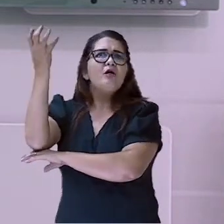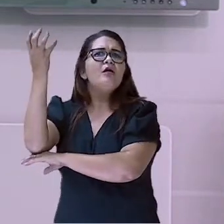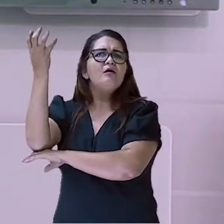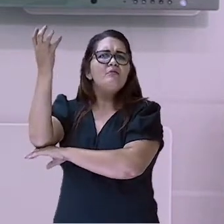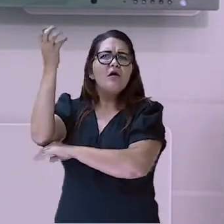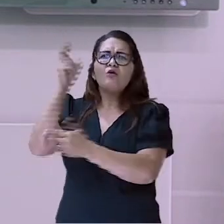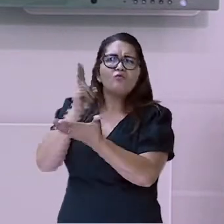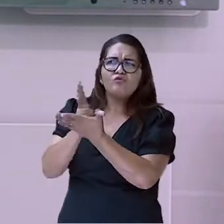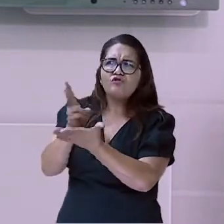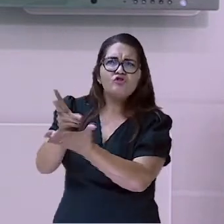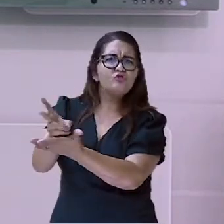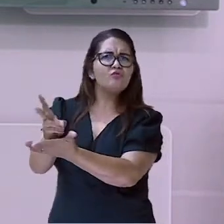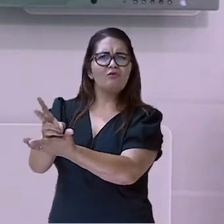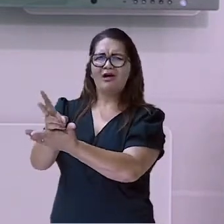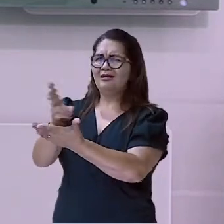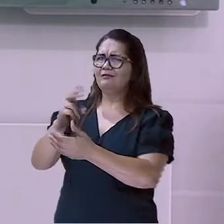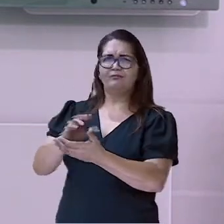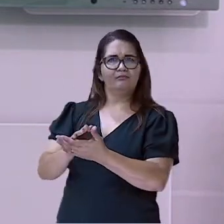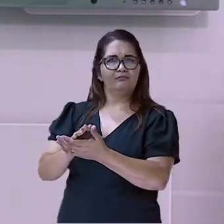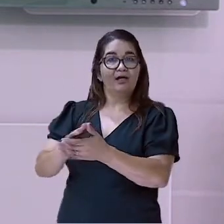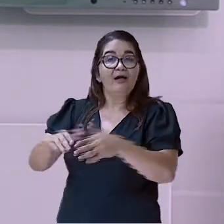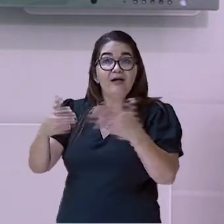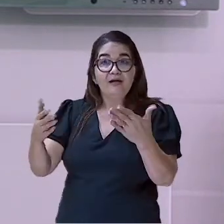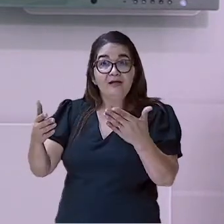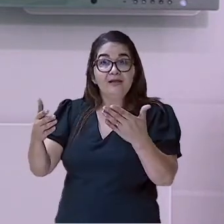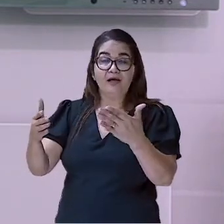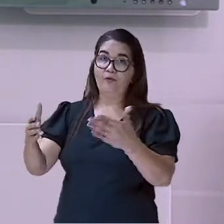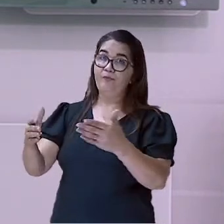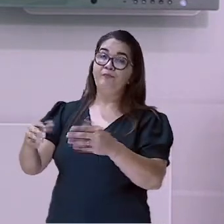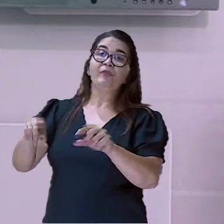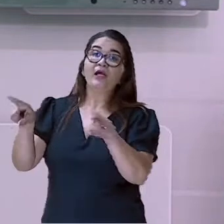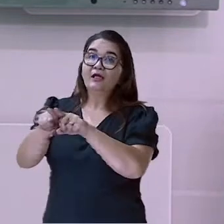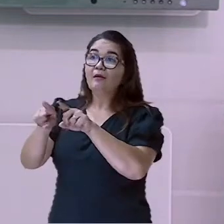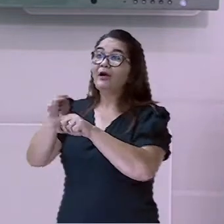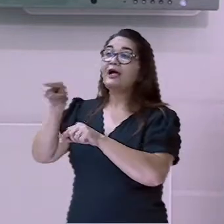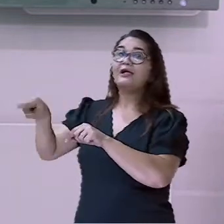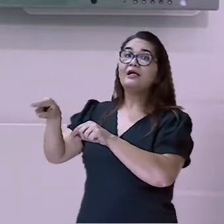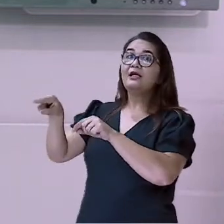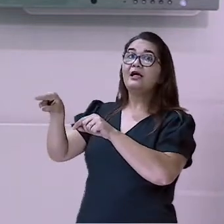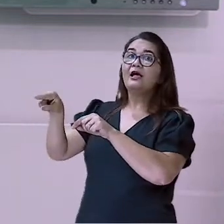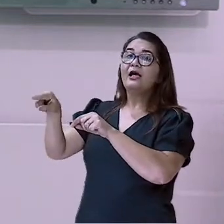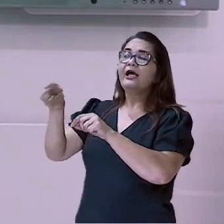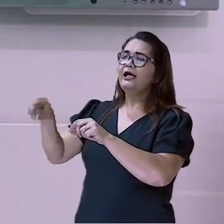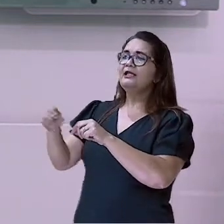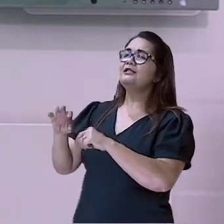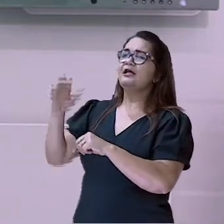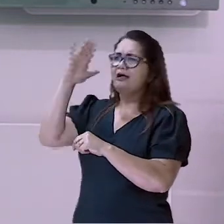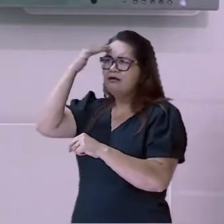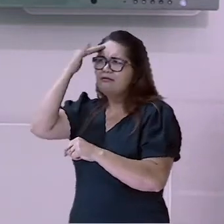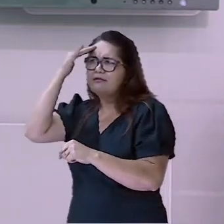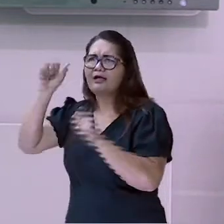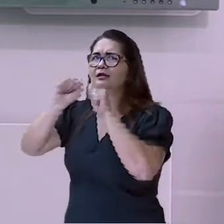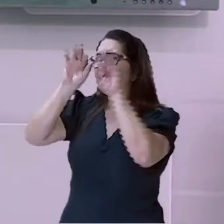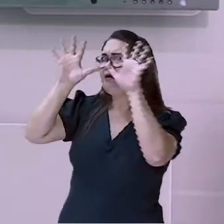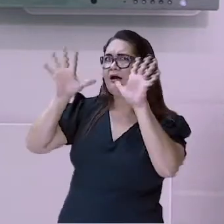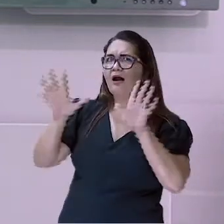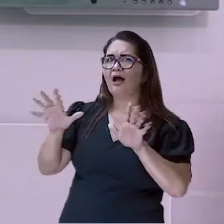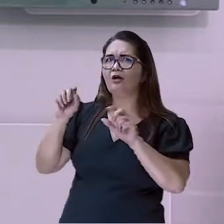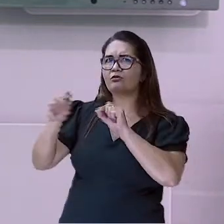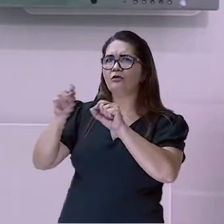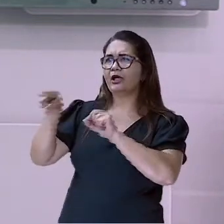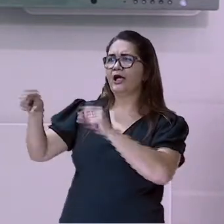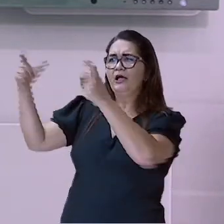determinou o clima daquela região. Já o tempo é diferente. O tempo, ele descreve as